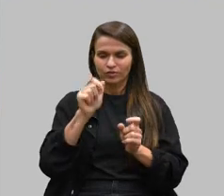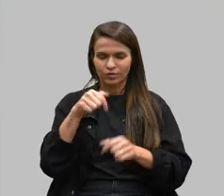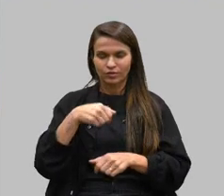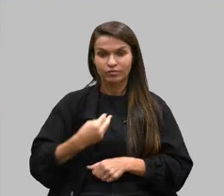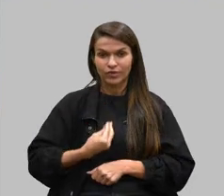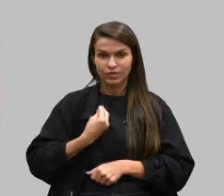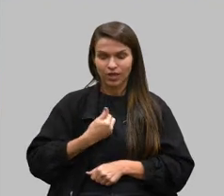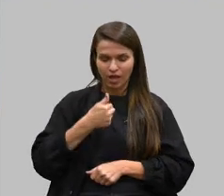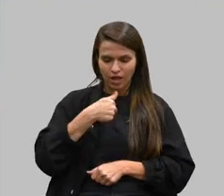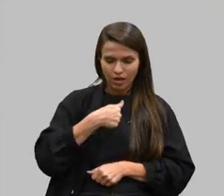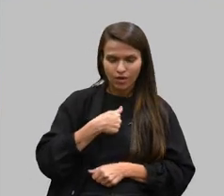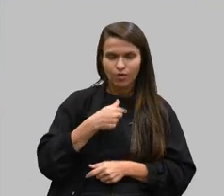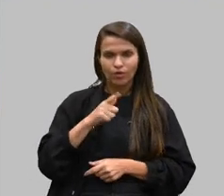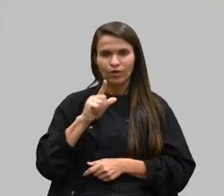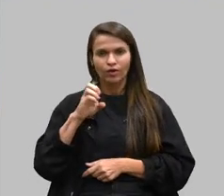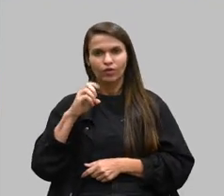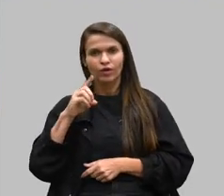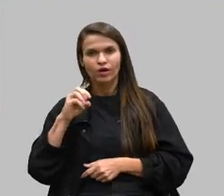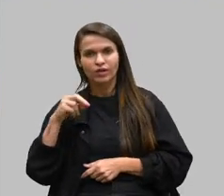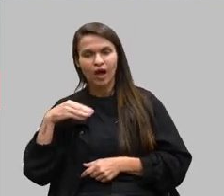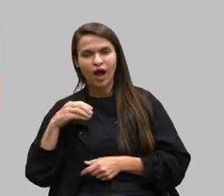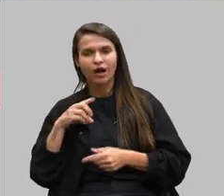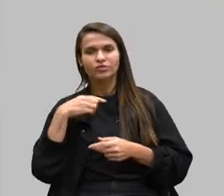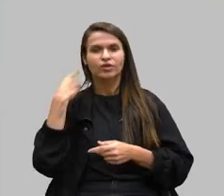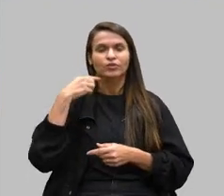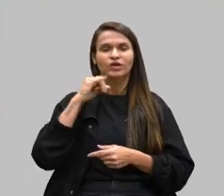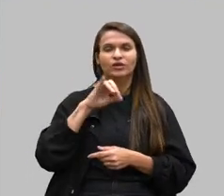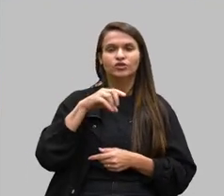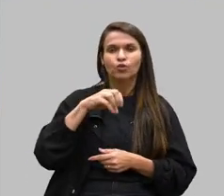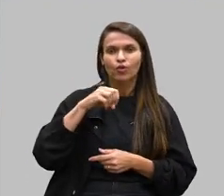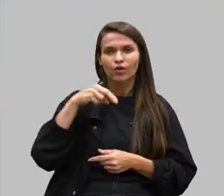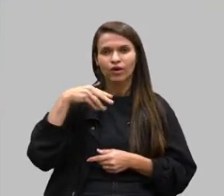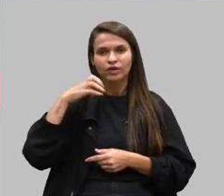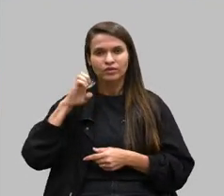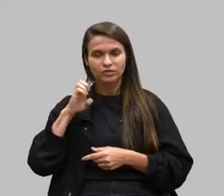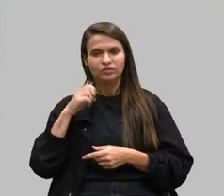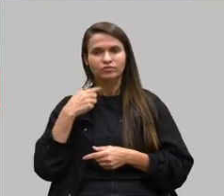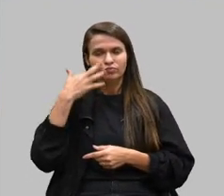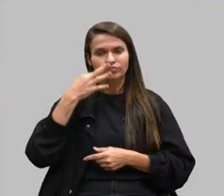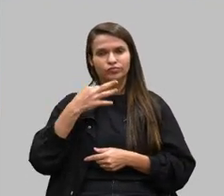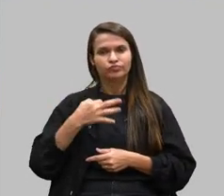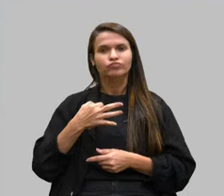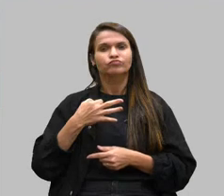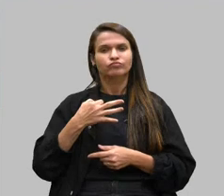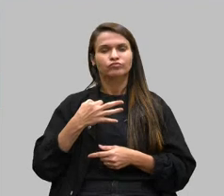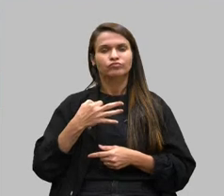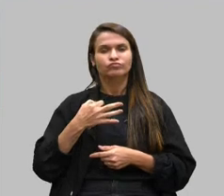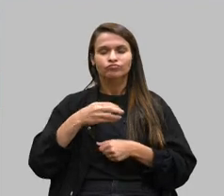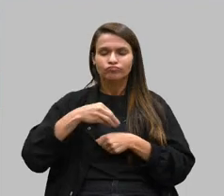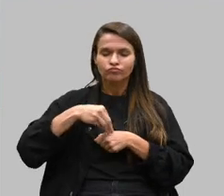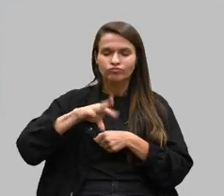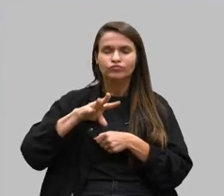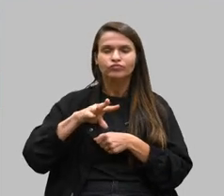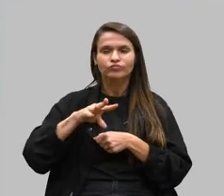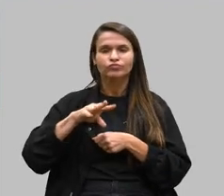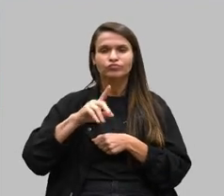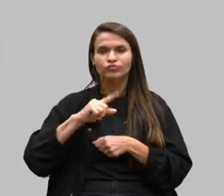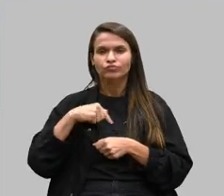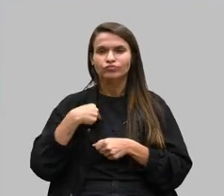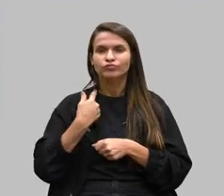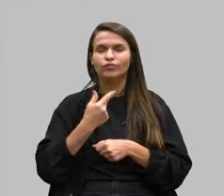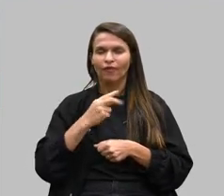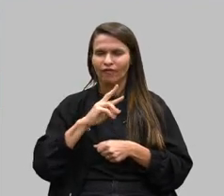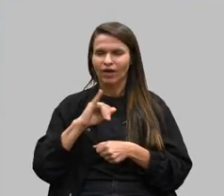Eu Leonardo Deputado ion dentre outros nós temos a convicção que o que tá sendo semeado vamos colher de uma forma de curto